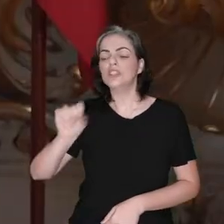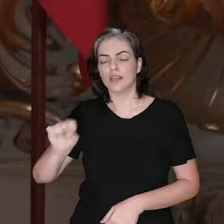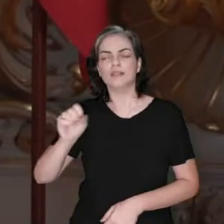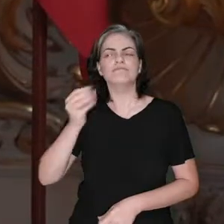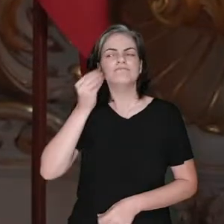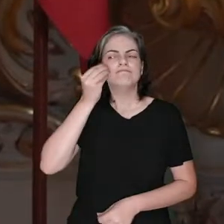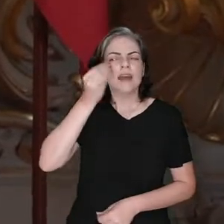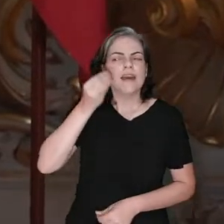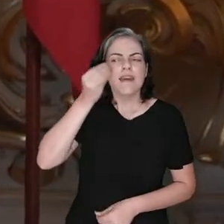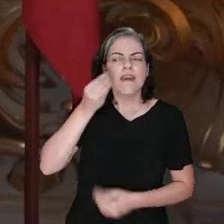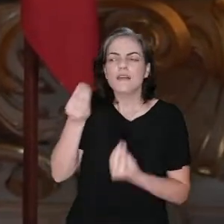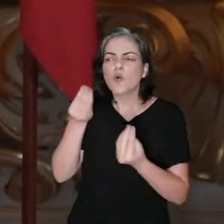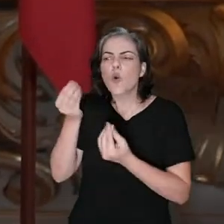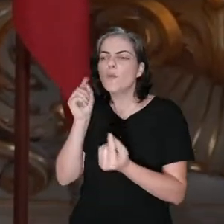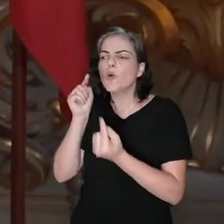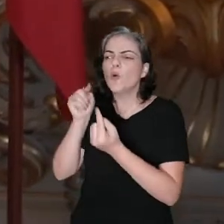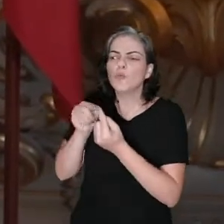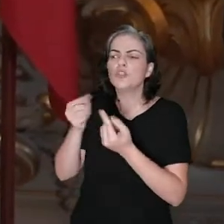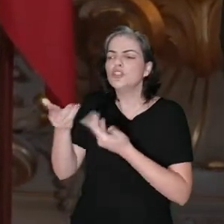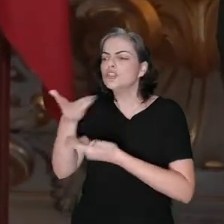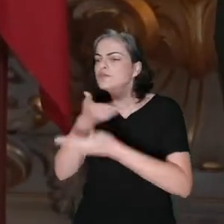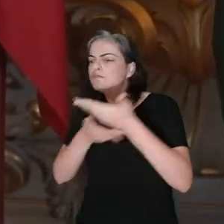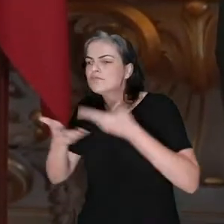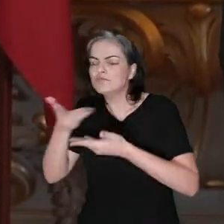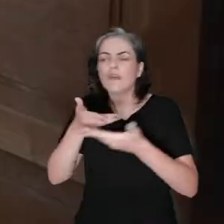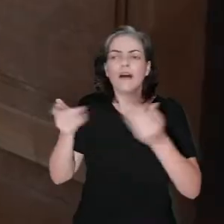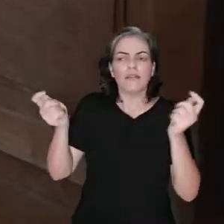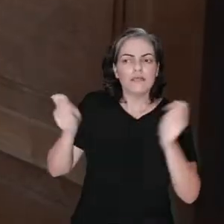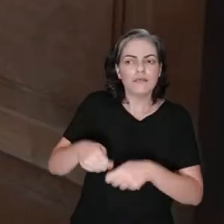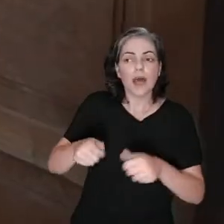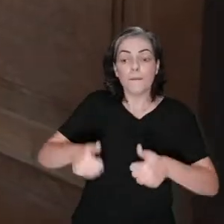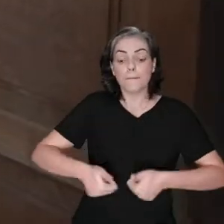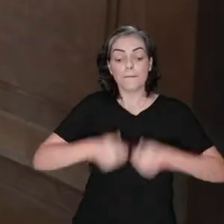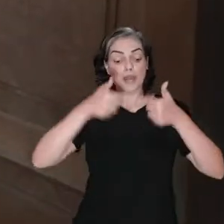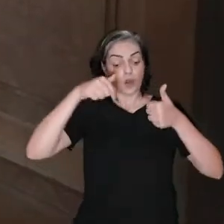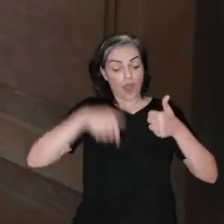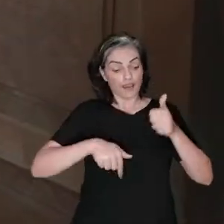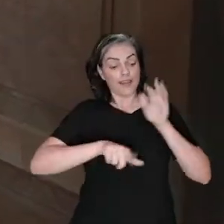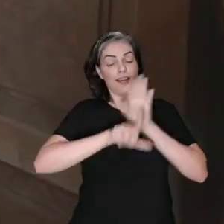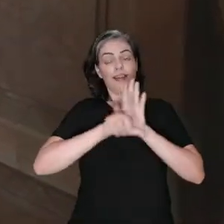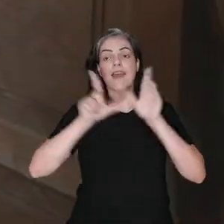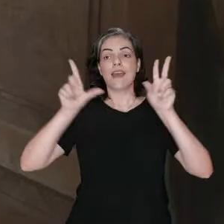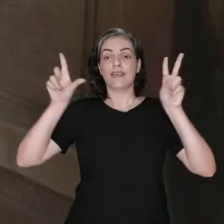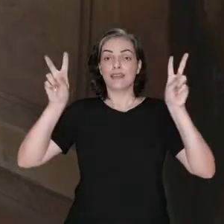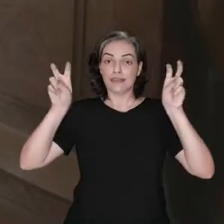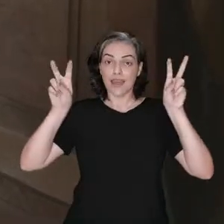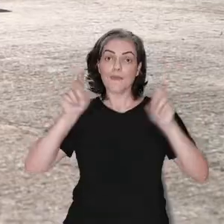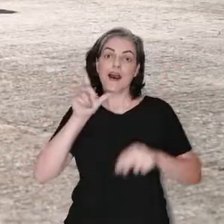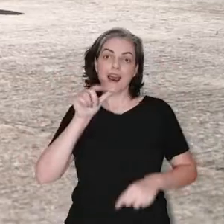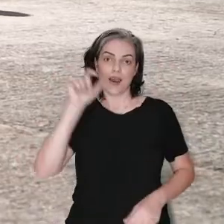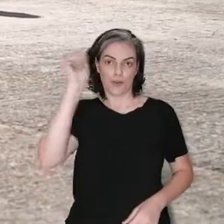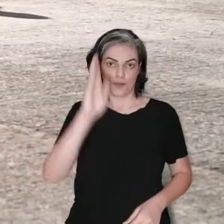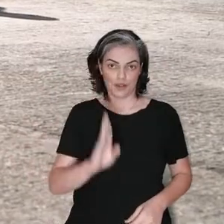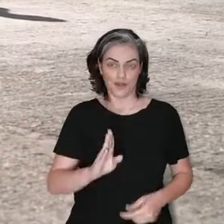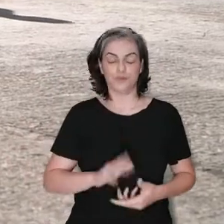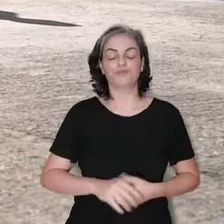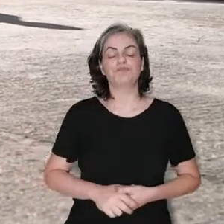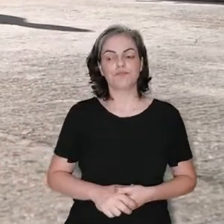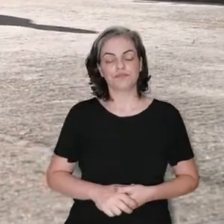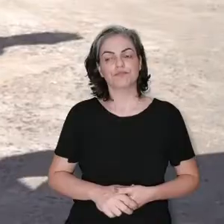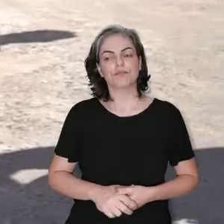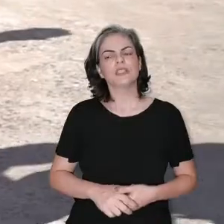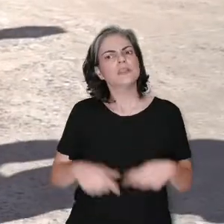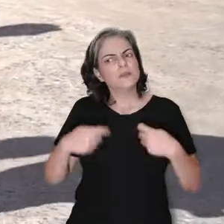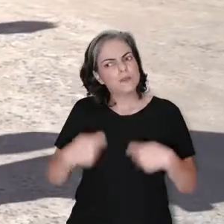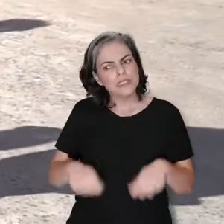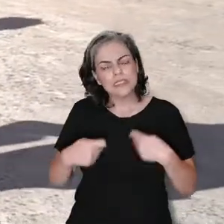trocar experiências e obter subsídios para o aperfeiçoamento da legislação sobre água no Brasil. Mas não tem nunca a necessidade de